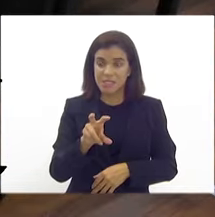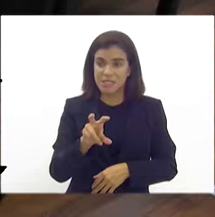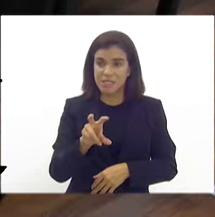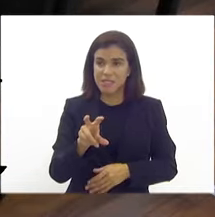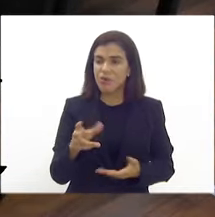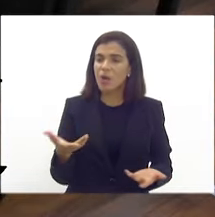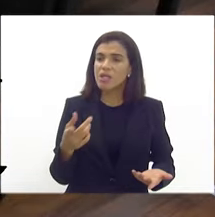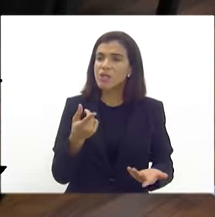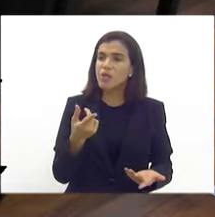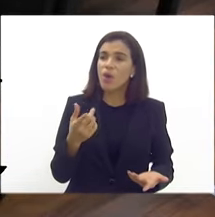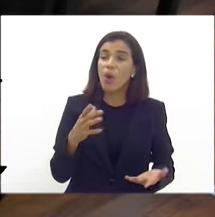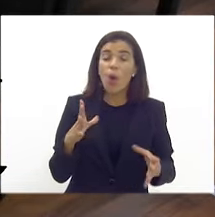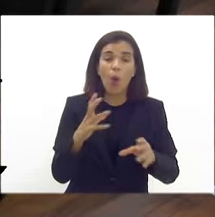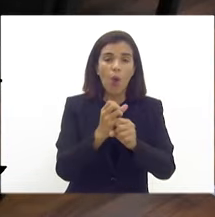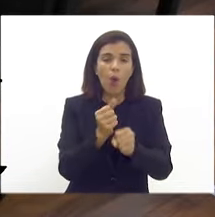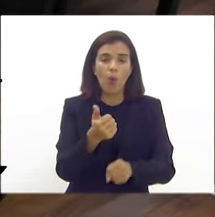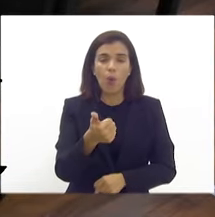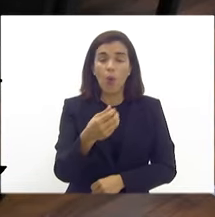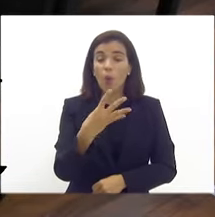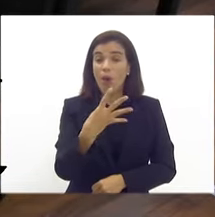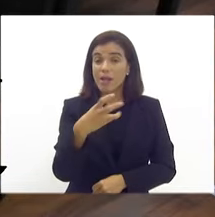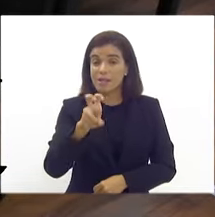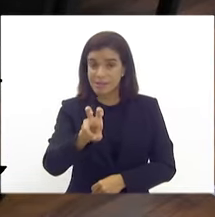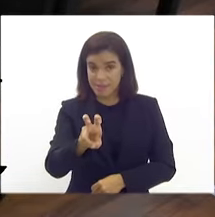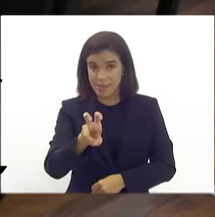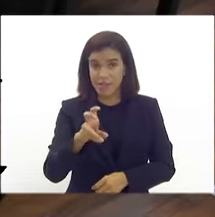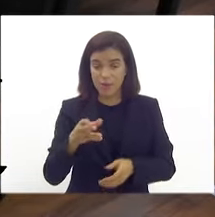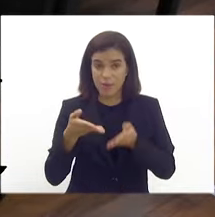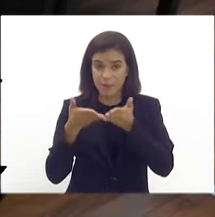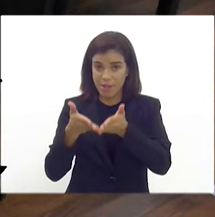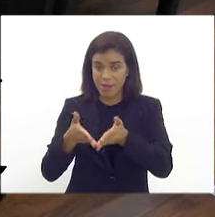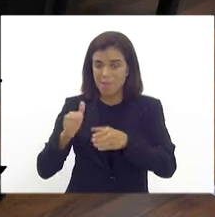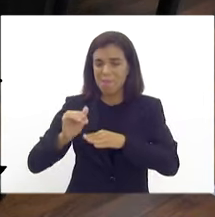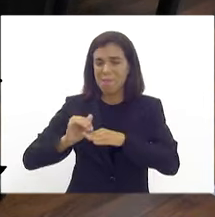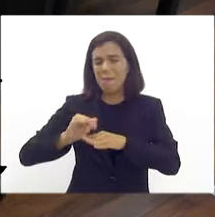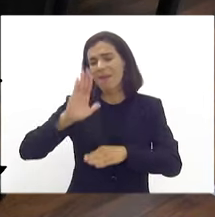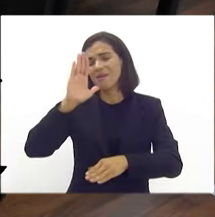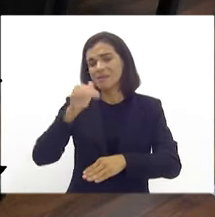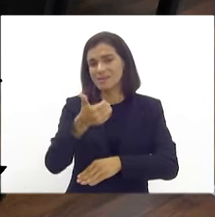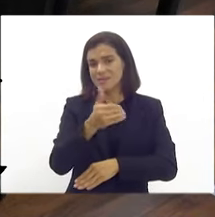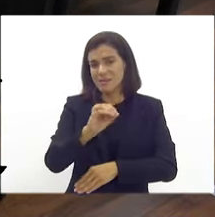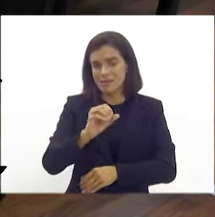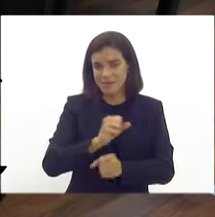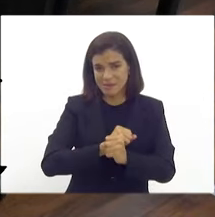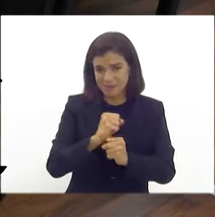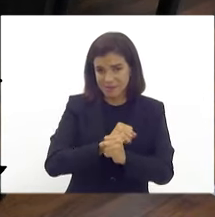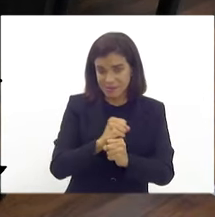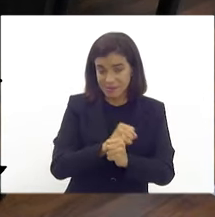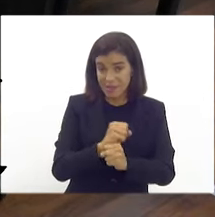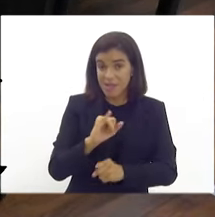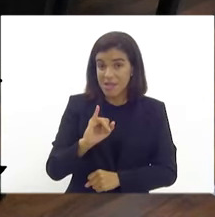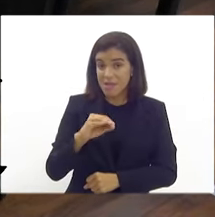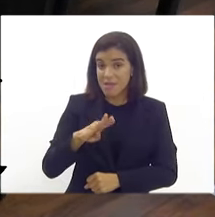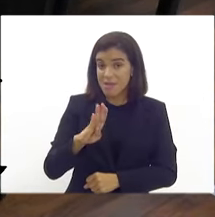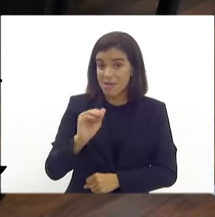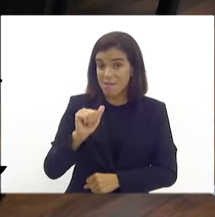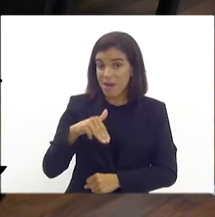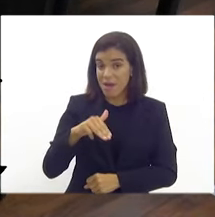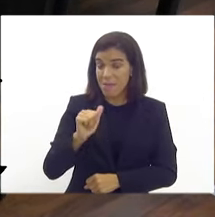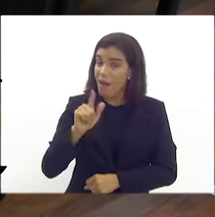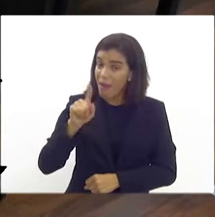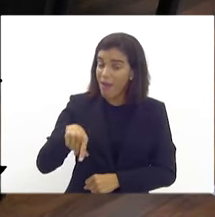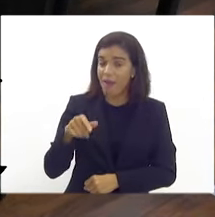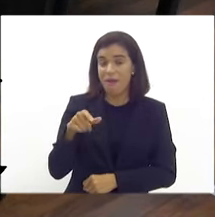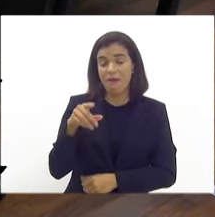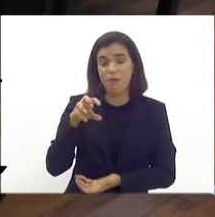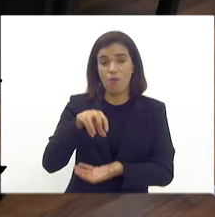4 4 45 embarcações há mais de 10 anos o Ibama é o órgão federal é de responsabilidade do Ibama se